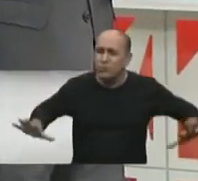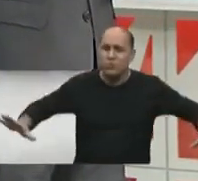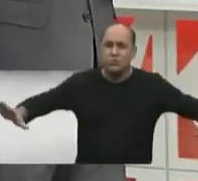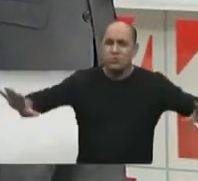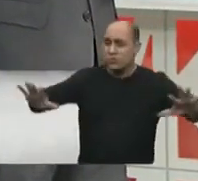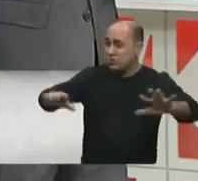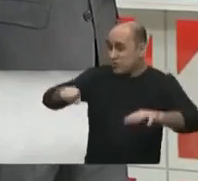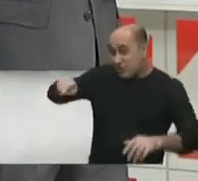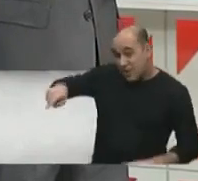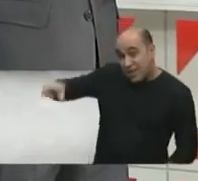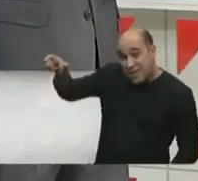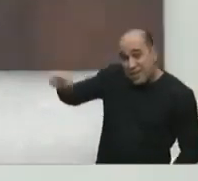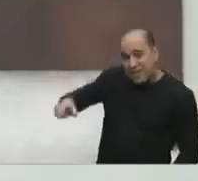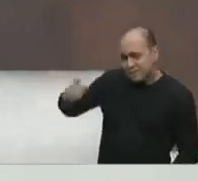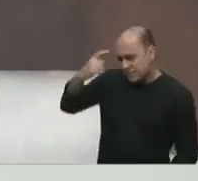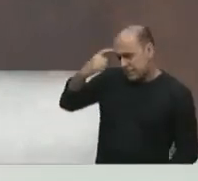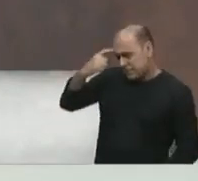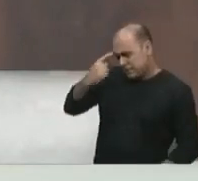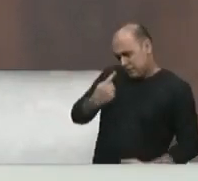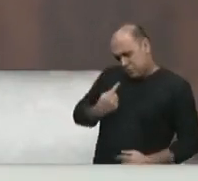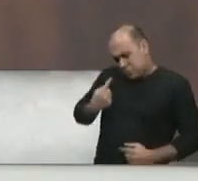indignos.